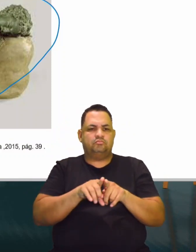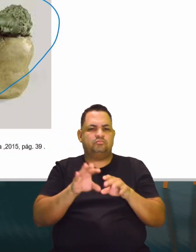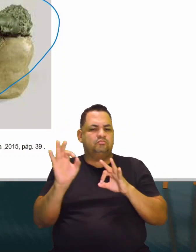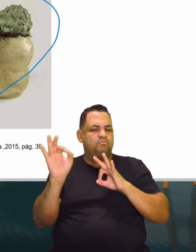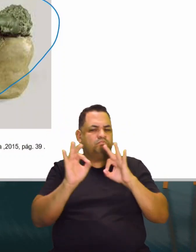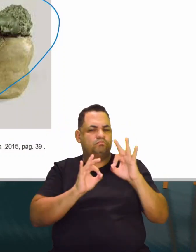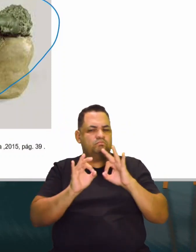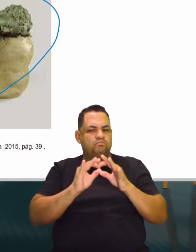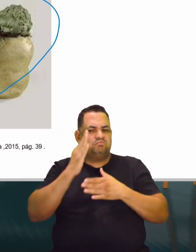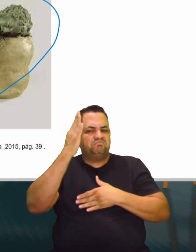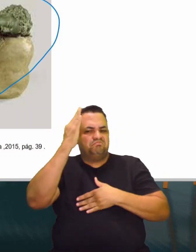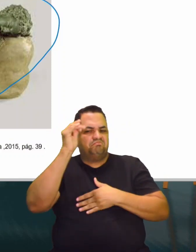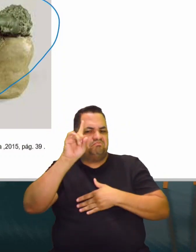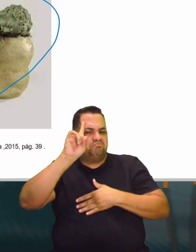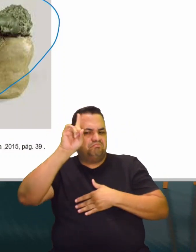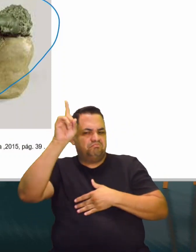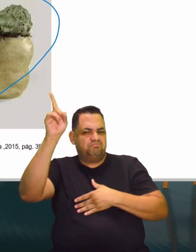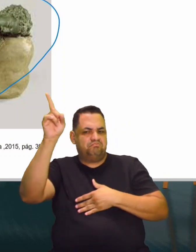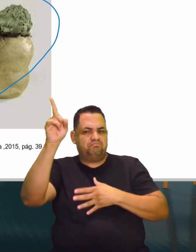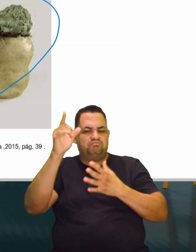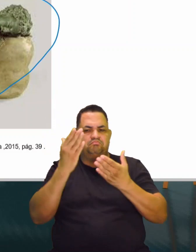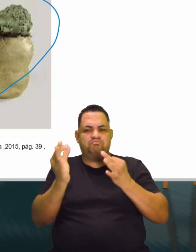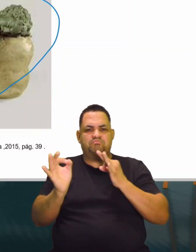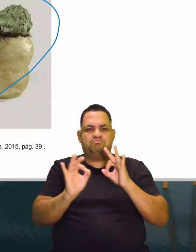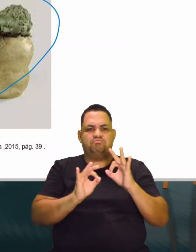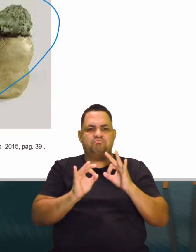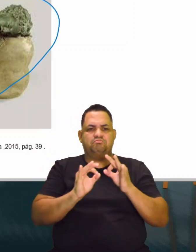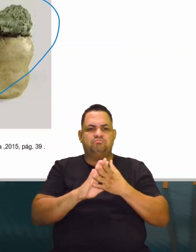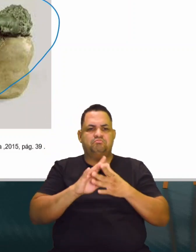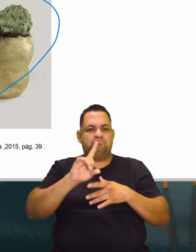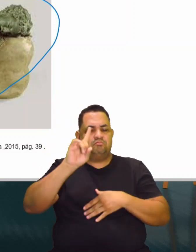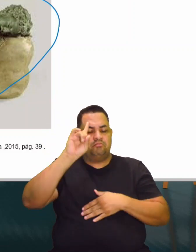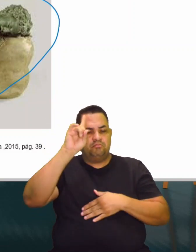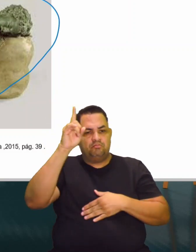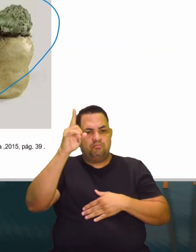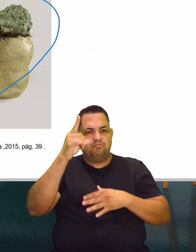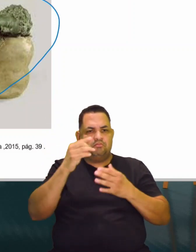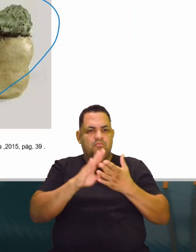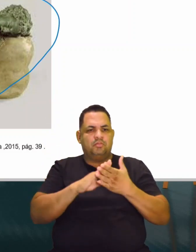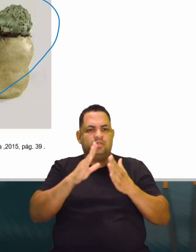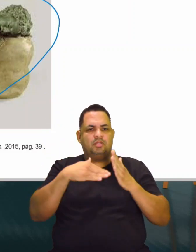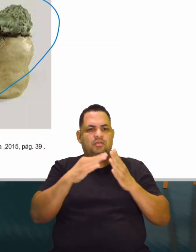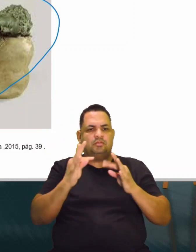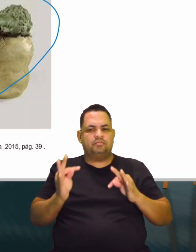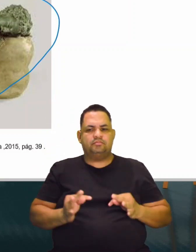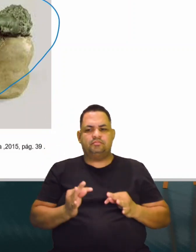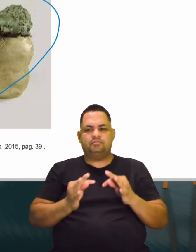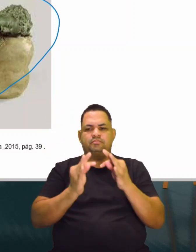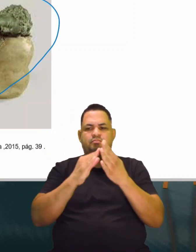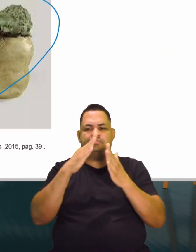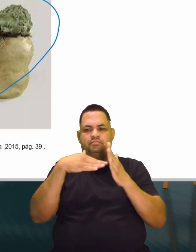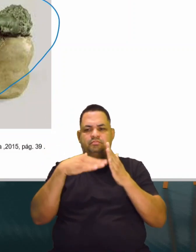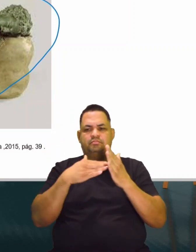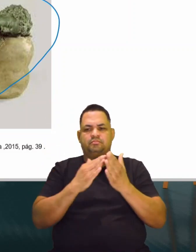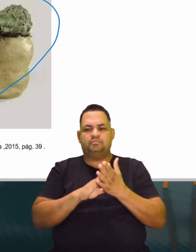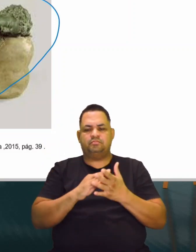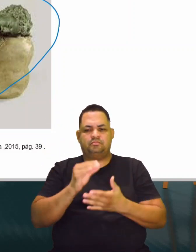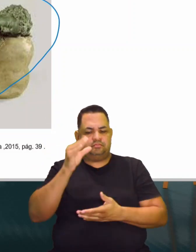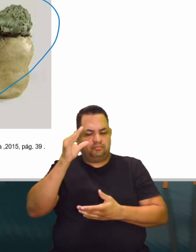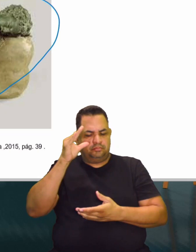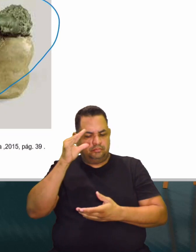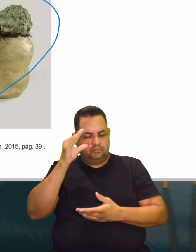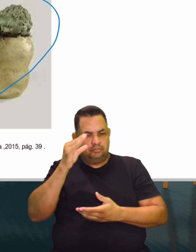gênios, né? Podemos dizer assim, muito criativos nas pinturas, nas técnicas de pintura. Então, isso é muito interessante